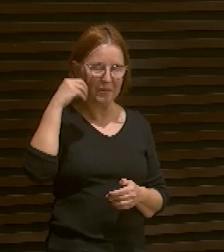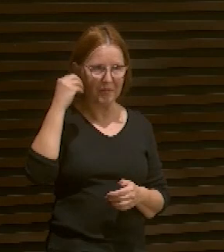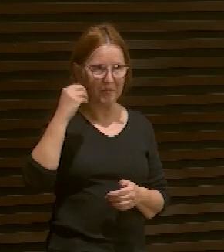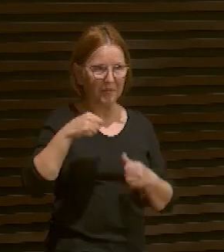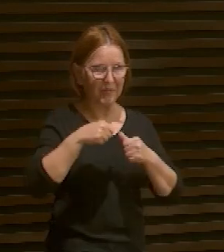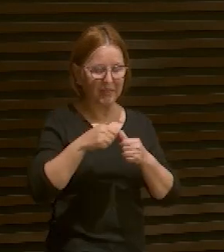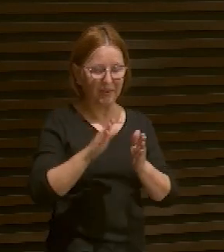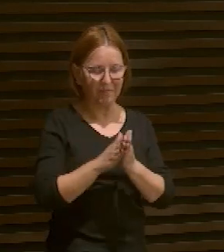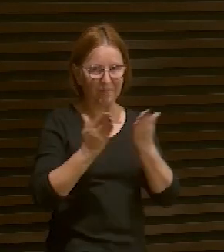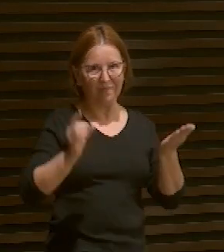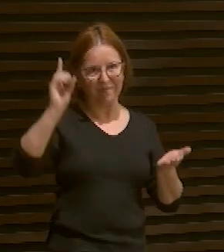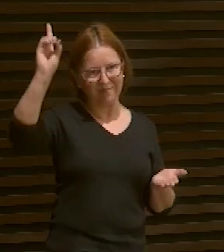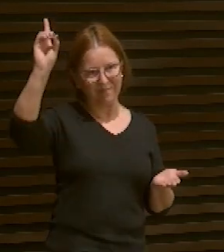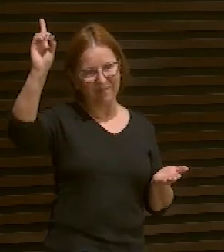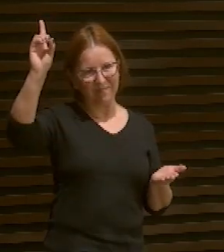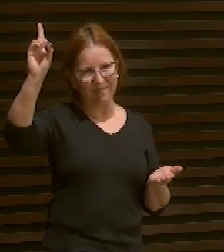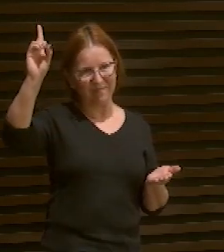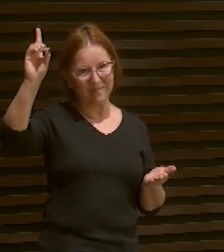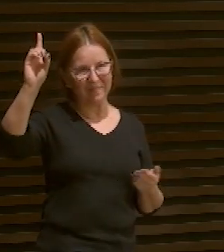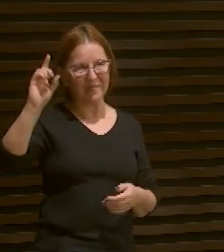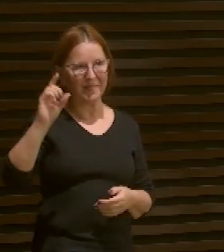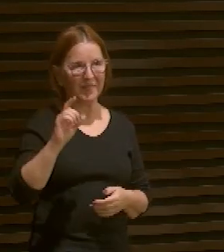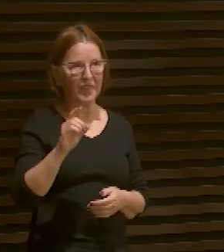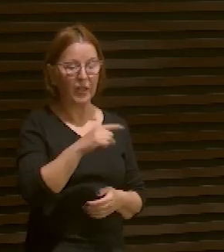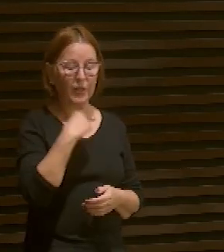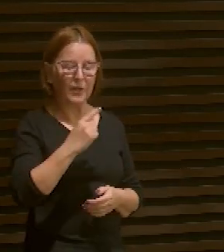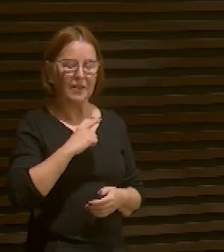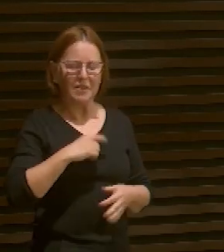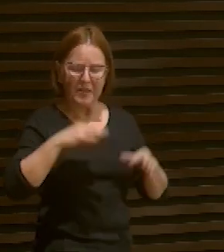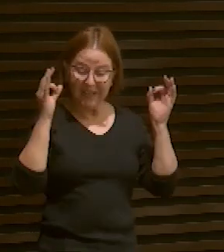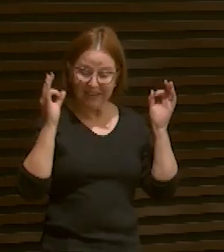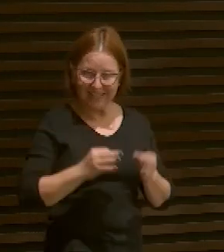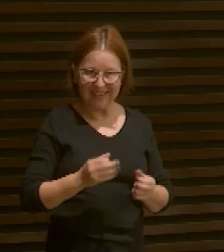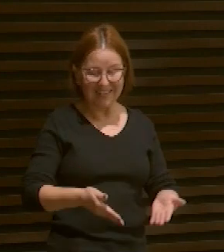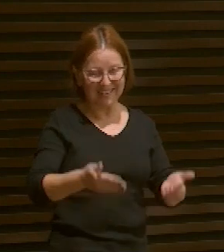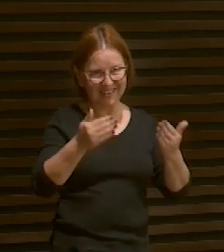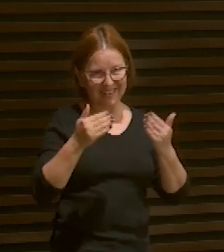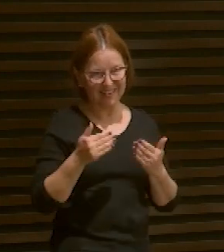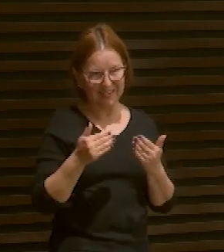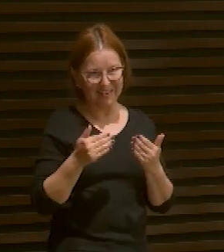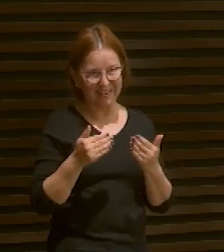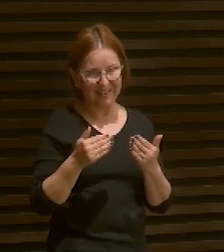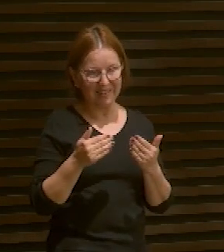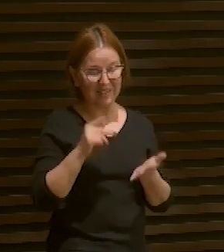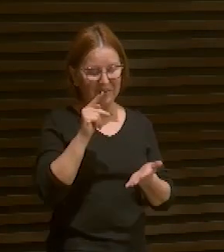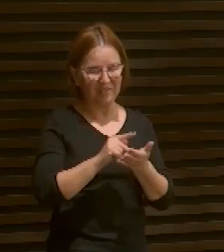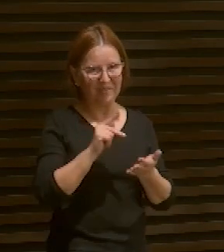nas Escrituras, a qual nós temos convicção e certeza que traz para nós a verdade de